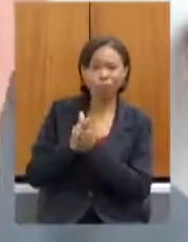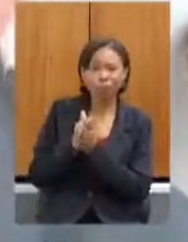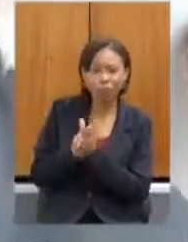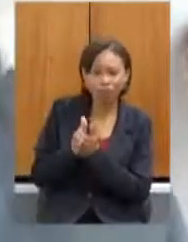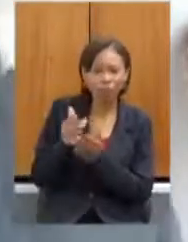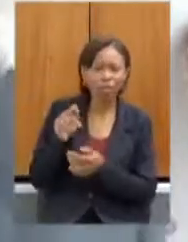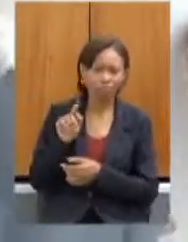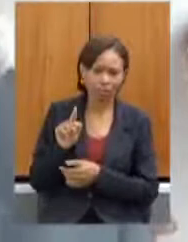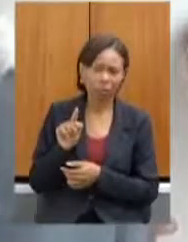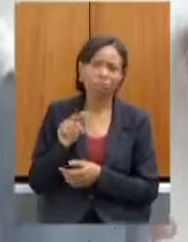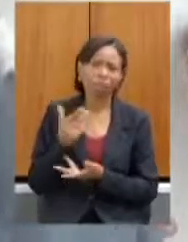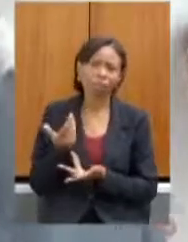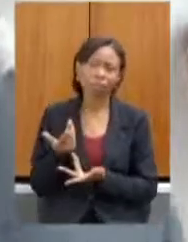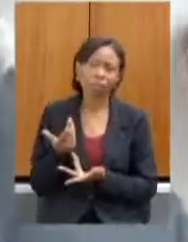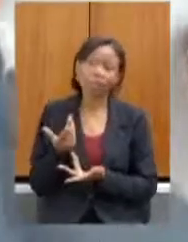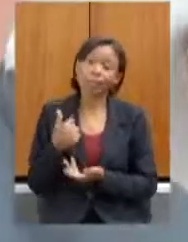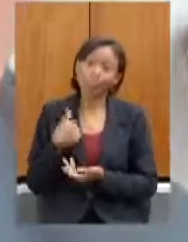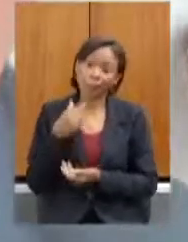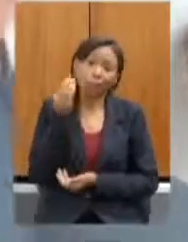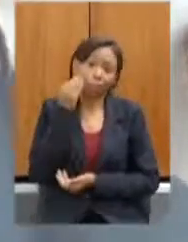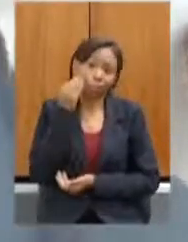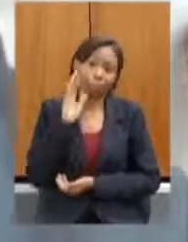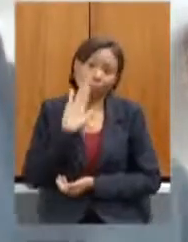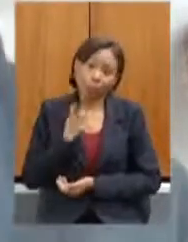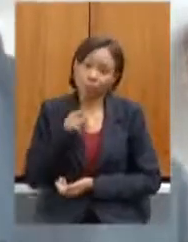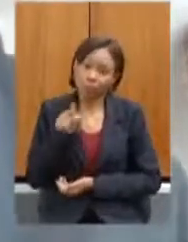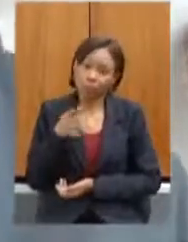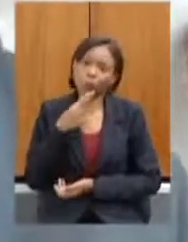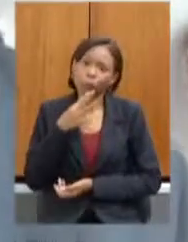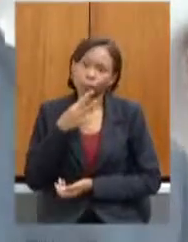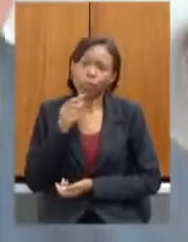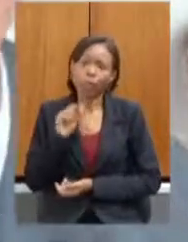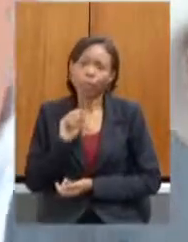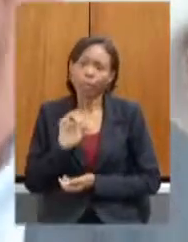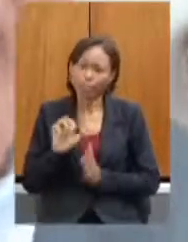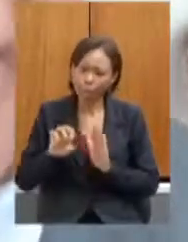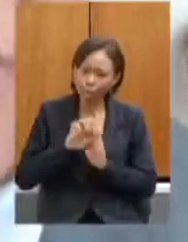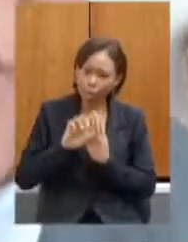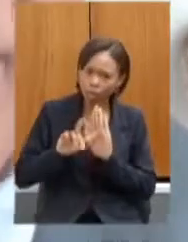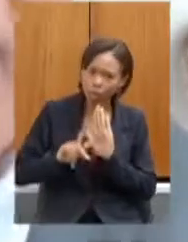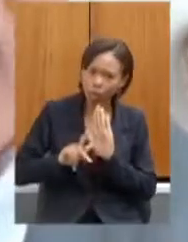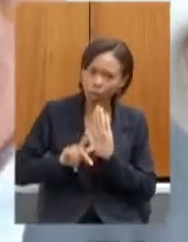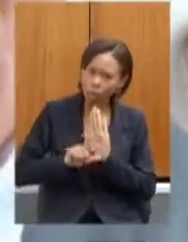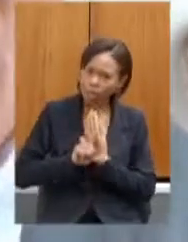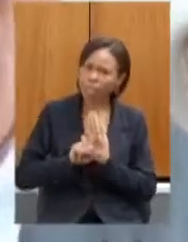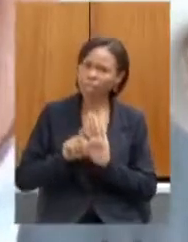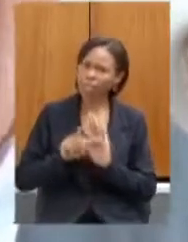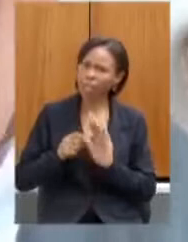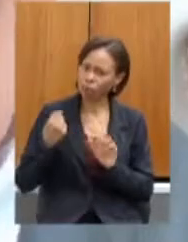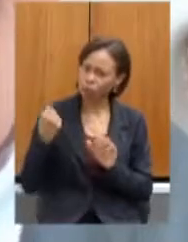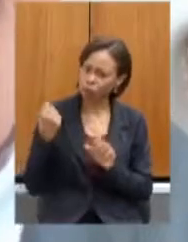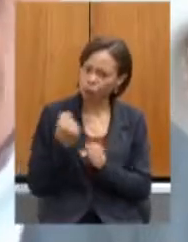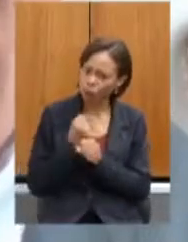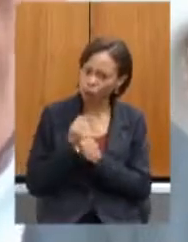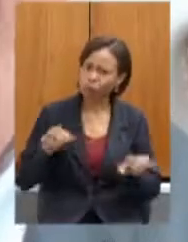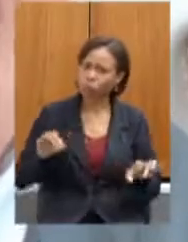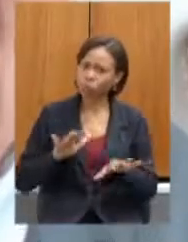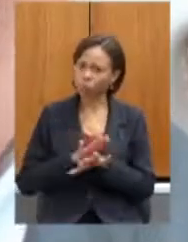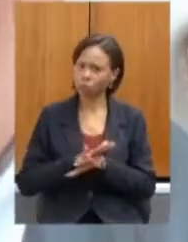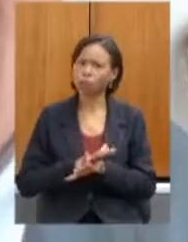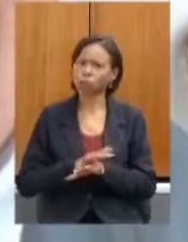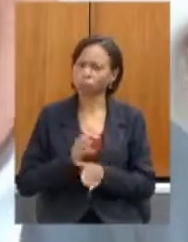vez o reforço nós já tentamos alguma vez só é sabedor disso colocar emendas impositivas para terminar as obras nós temos aí uma